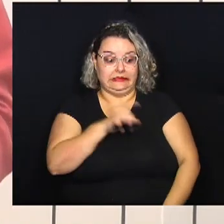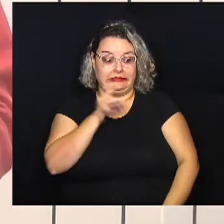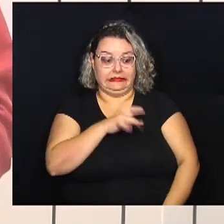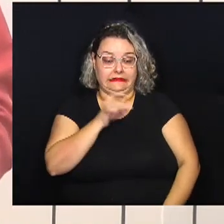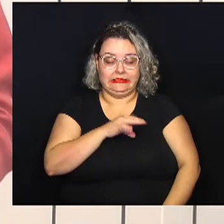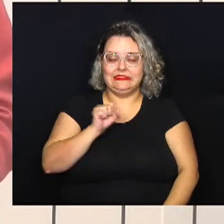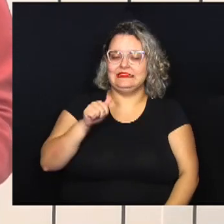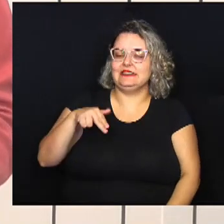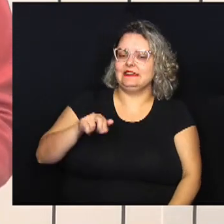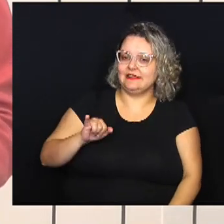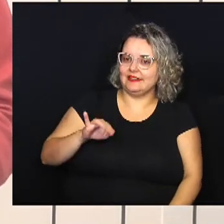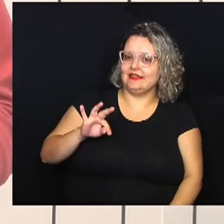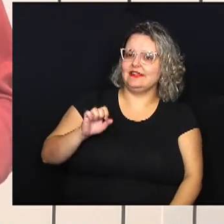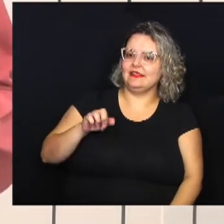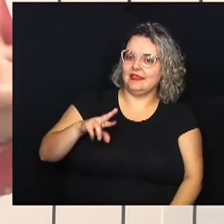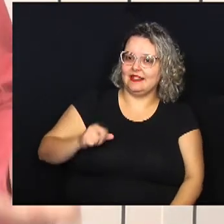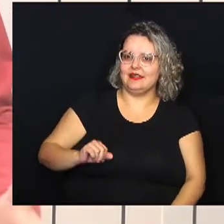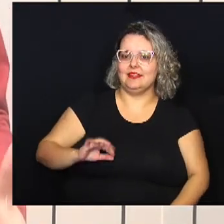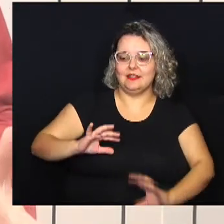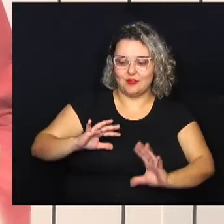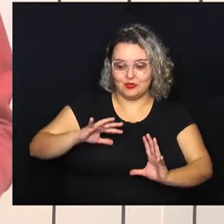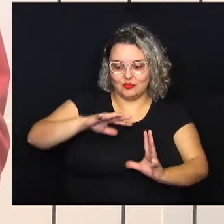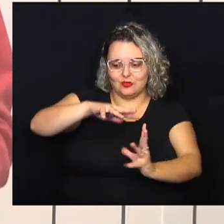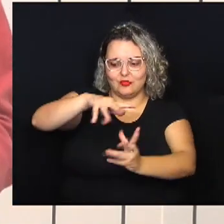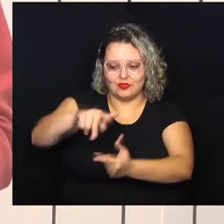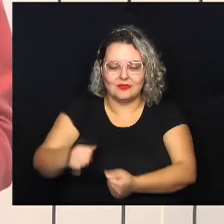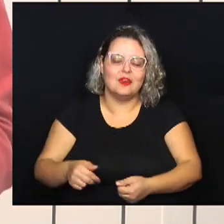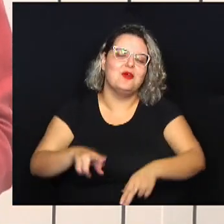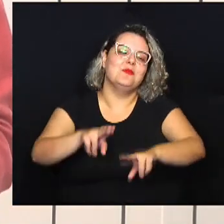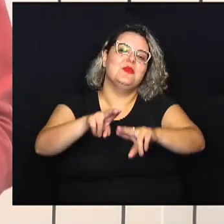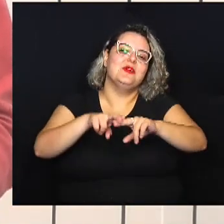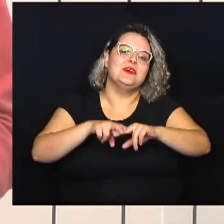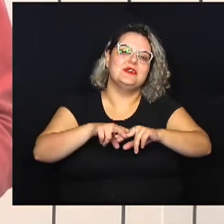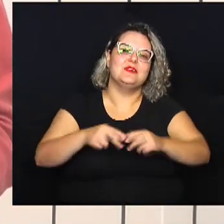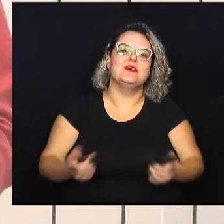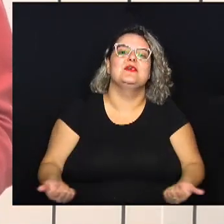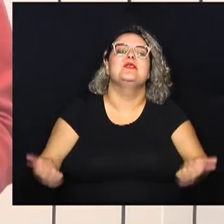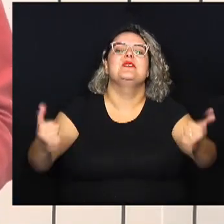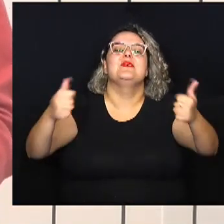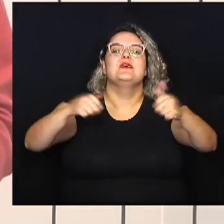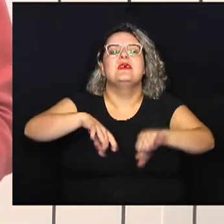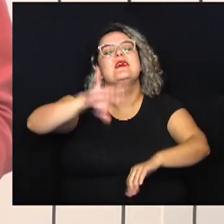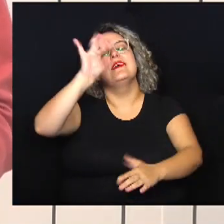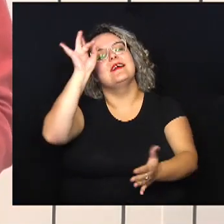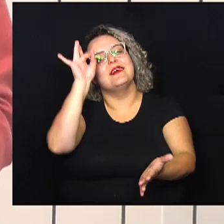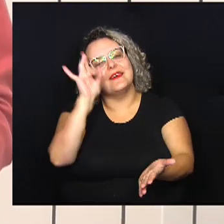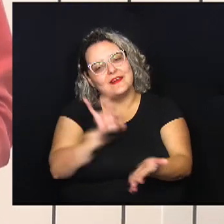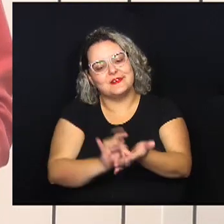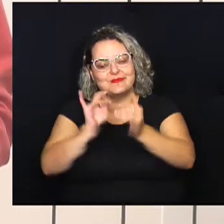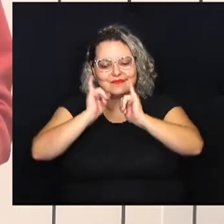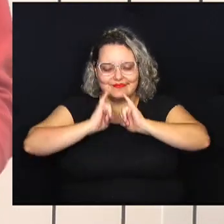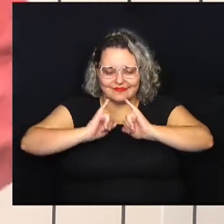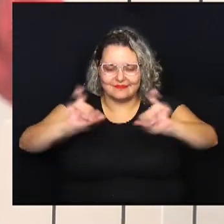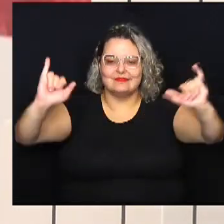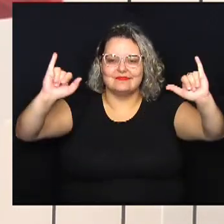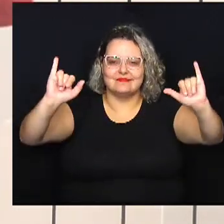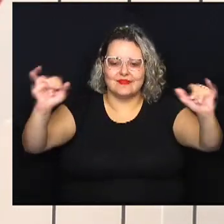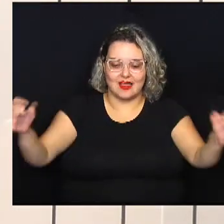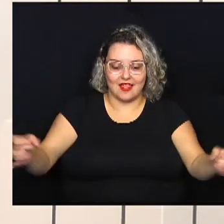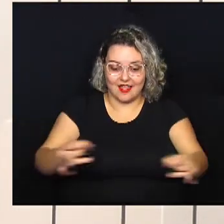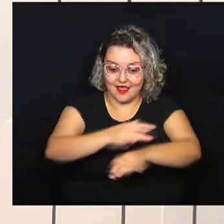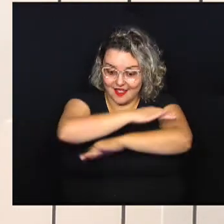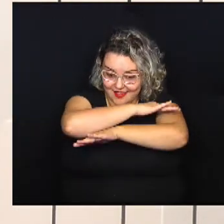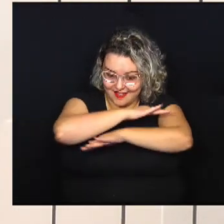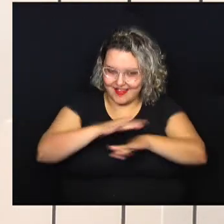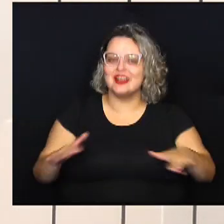sanitária internacional e que, portanto, a crise é oficialmente declarada como encerrada.